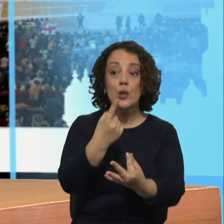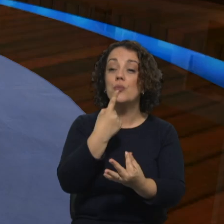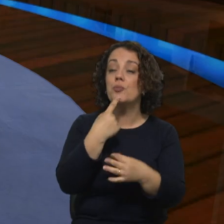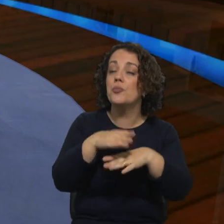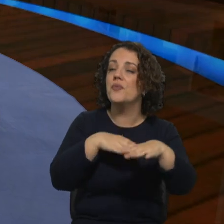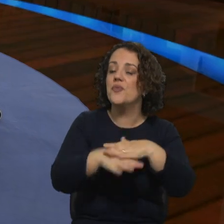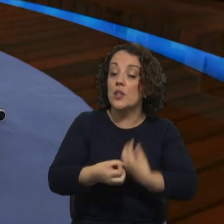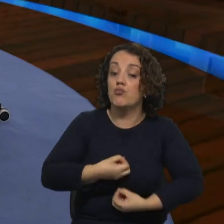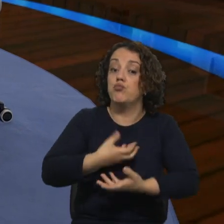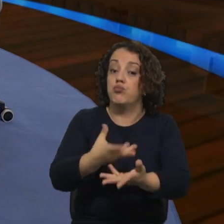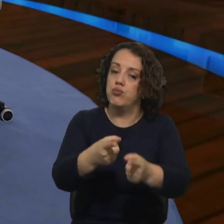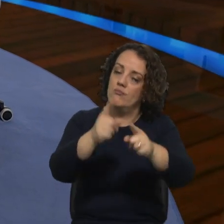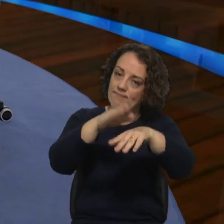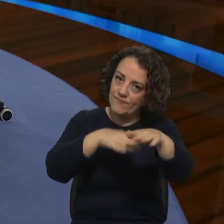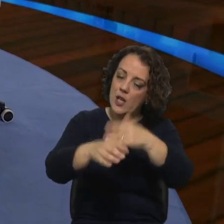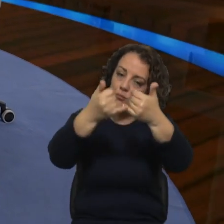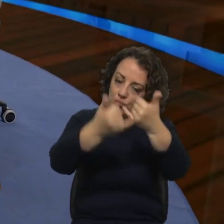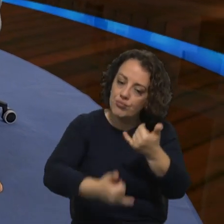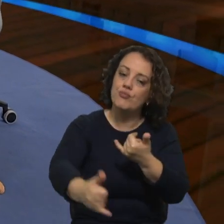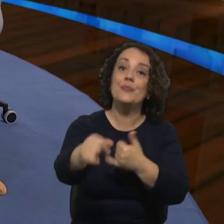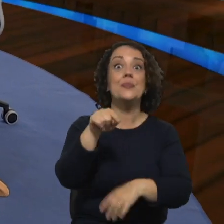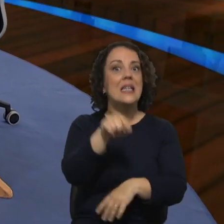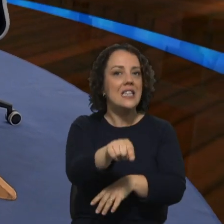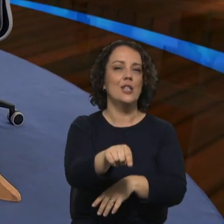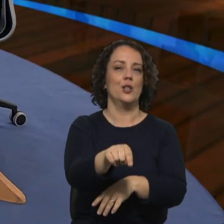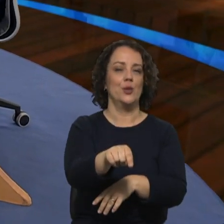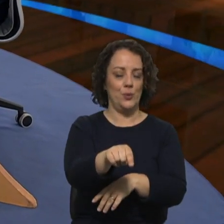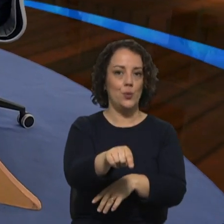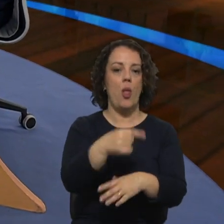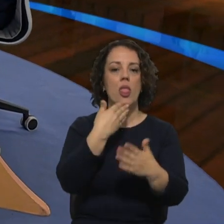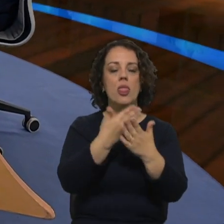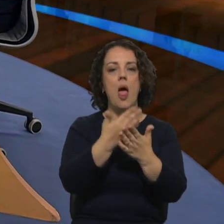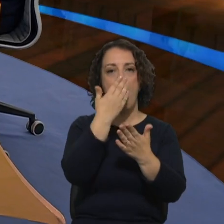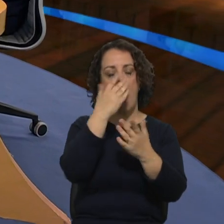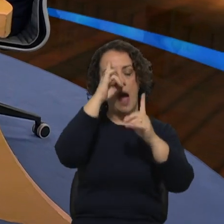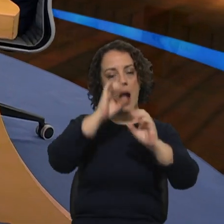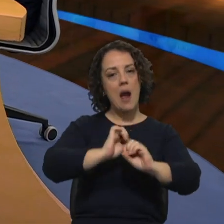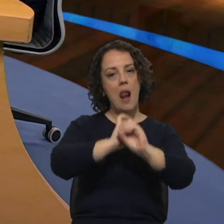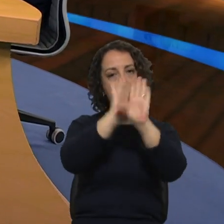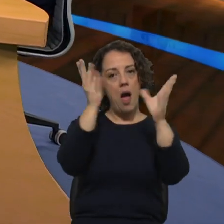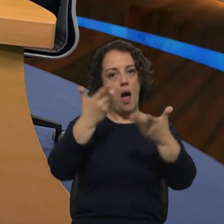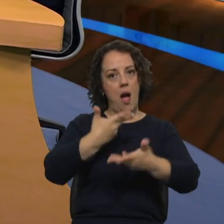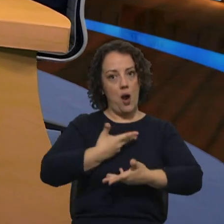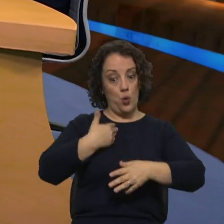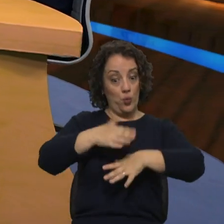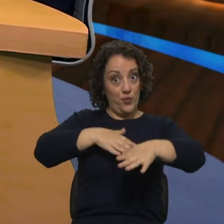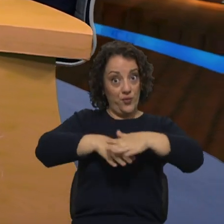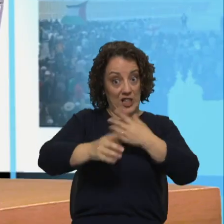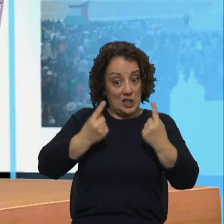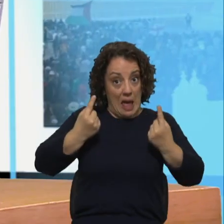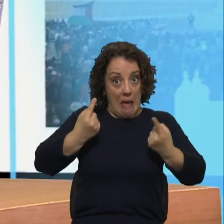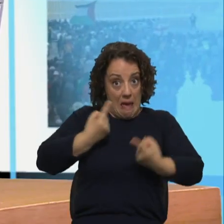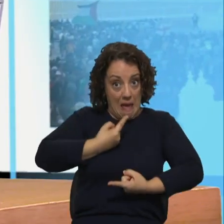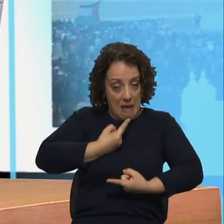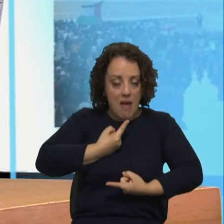do sacerdócio? Exatamente. E, portanto, explicita de um modo claro o que o Senhor tinha acabado de fazer, que